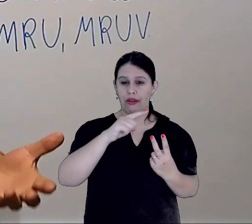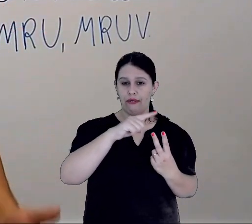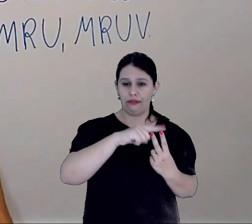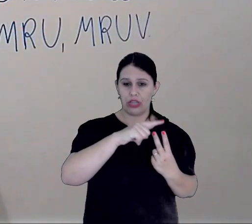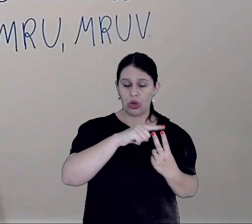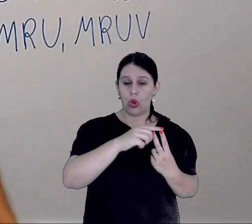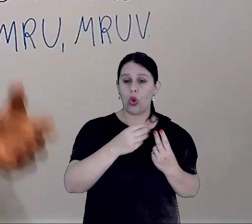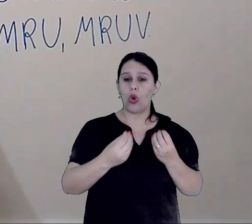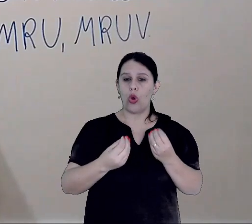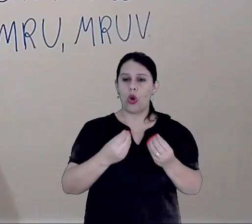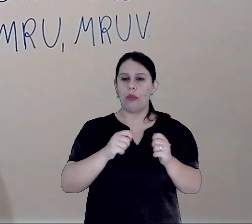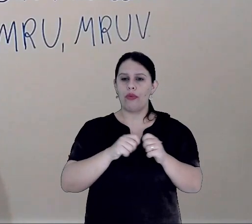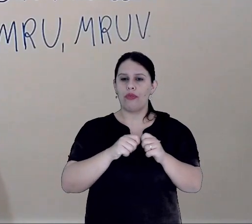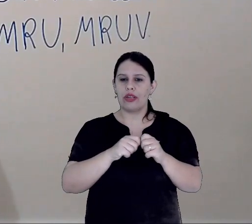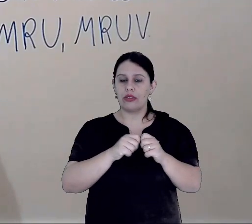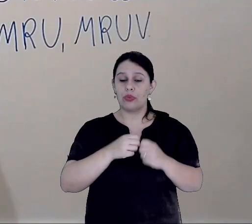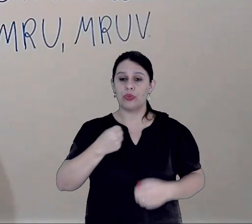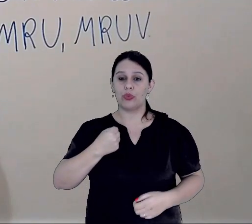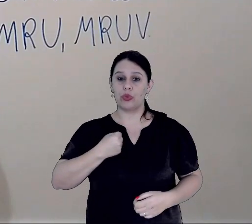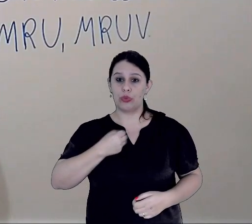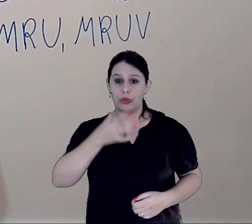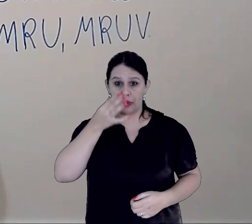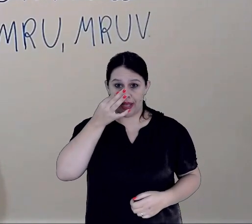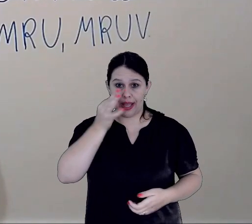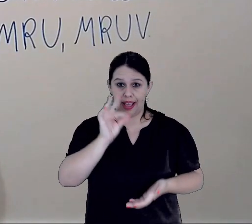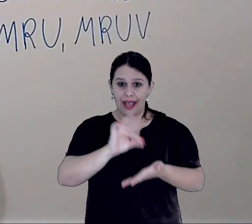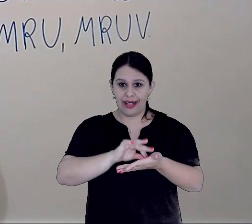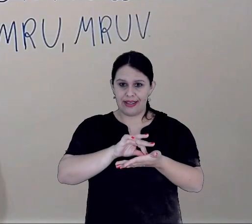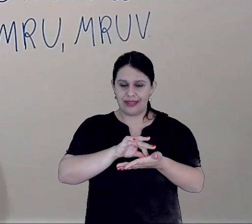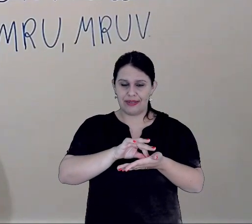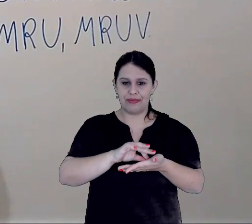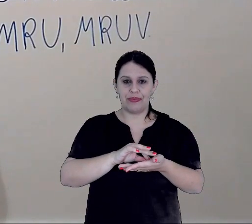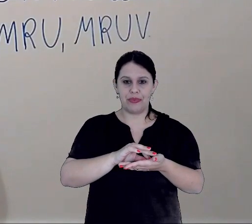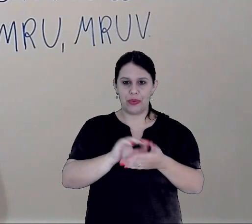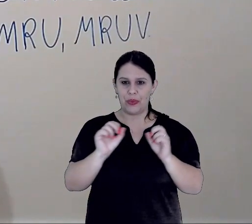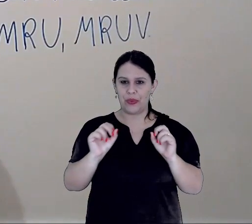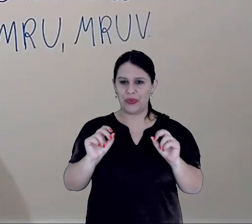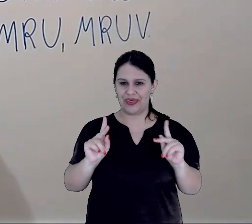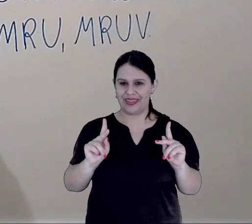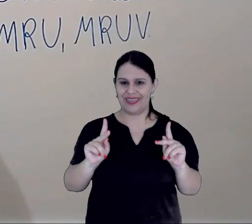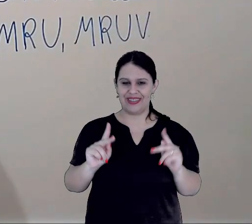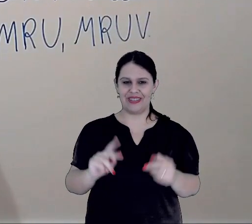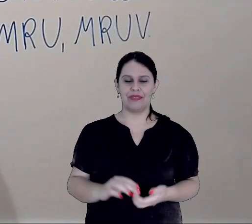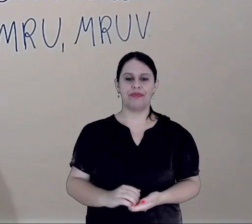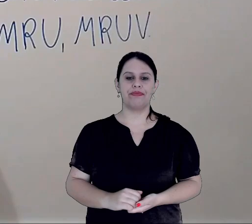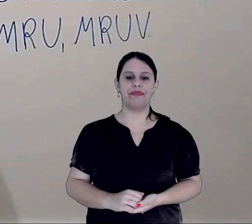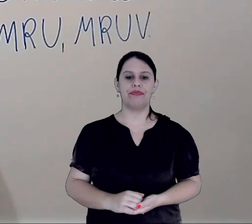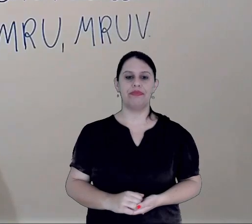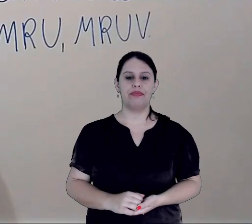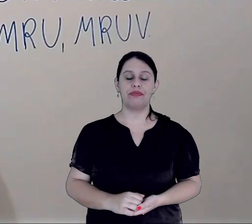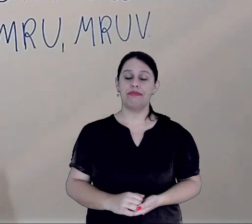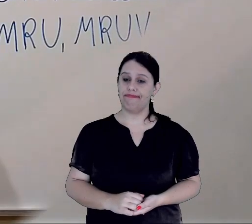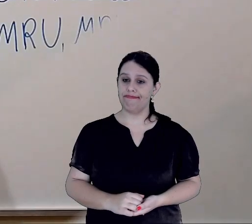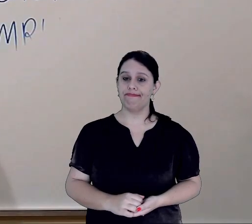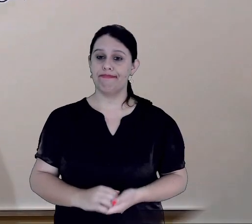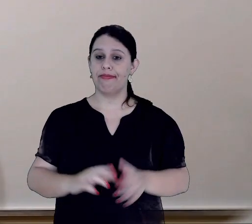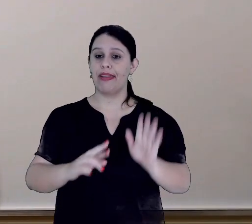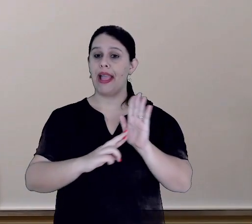tratamento vetorial pode ser feito através de números reais Tranquilo?